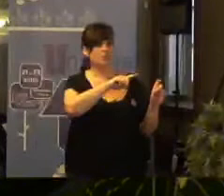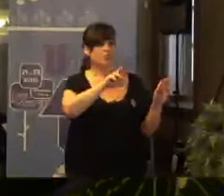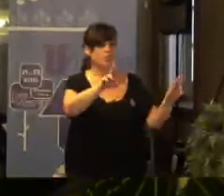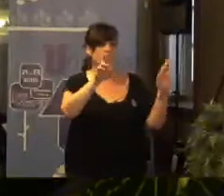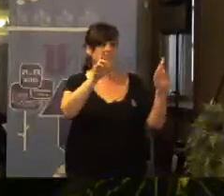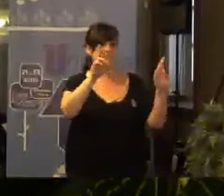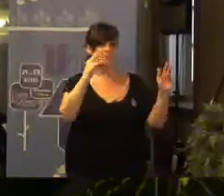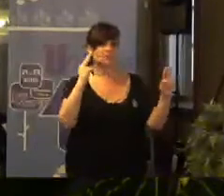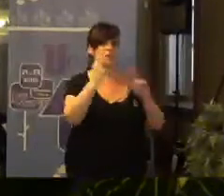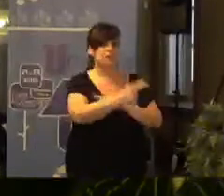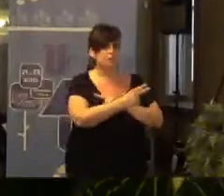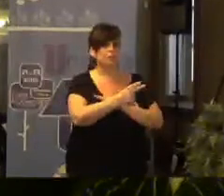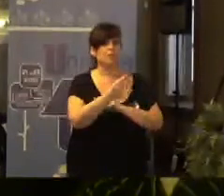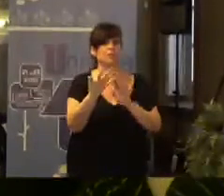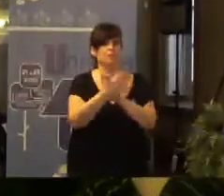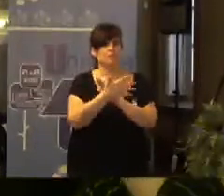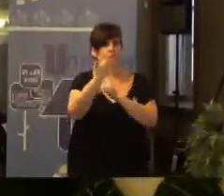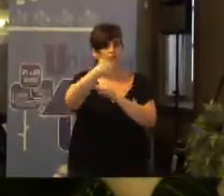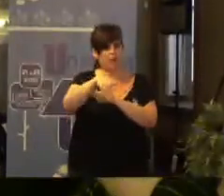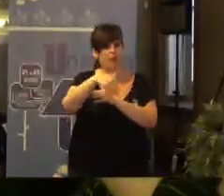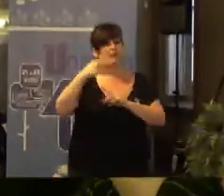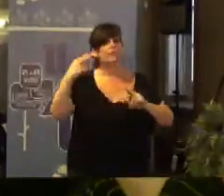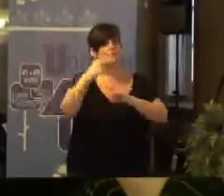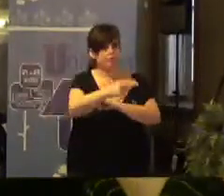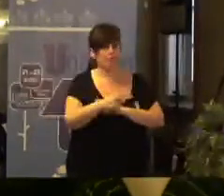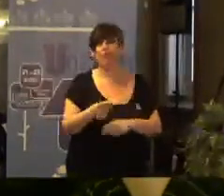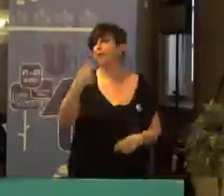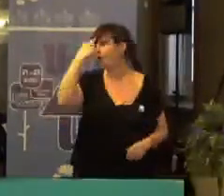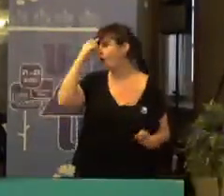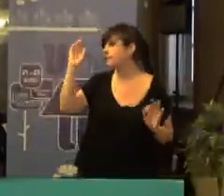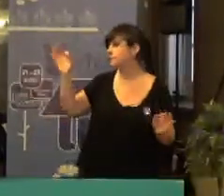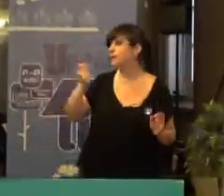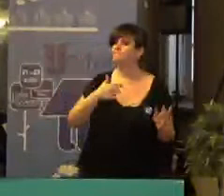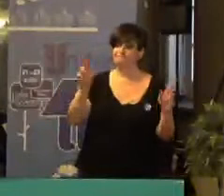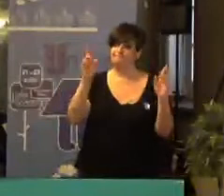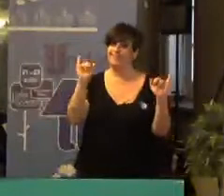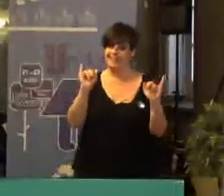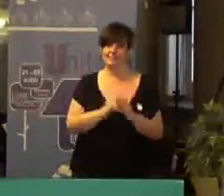Estava à espera que não... Estava à espera de não ter que responder a isso. Eu espero que sim.